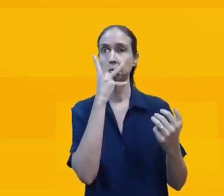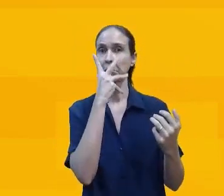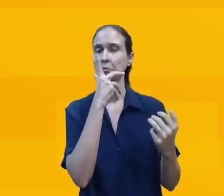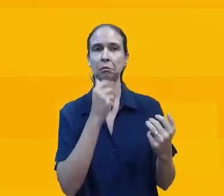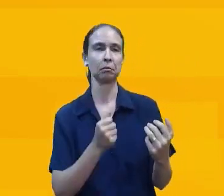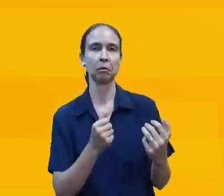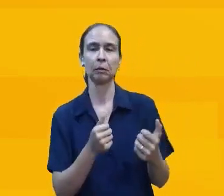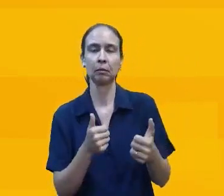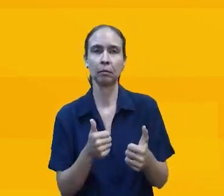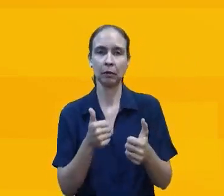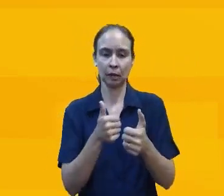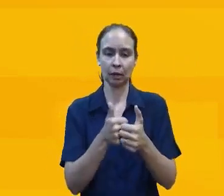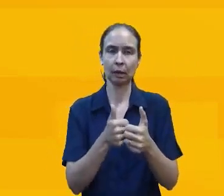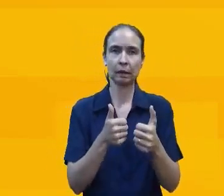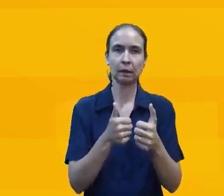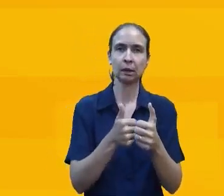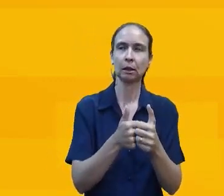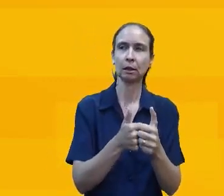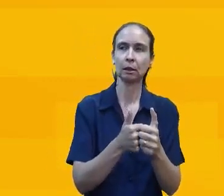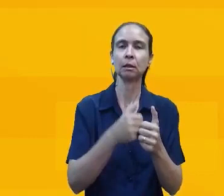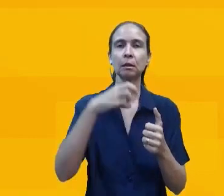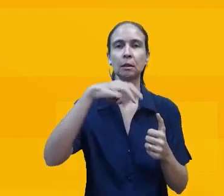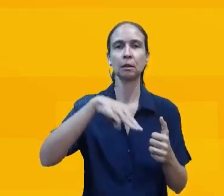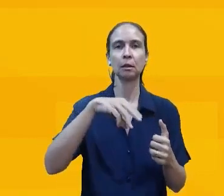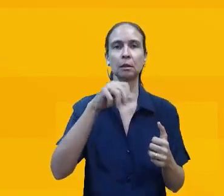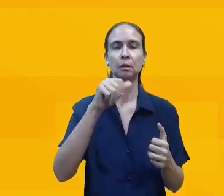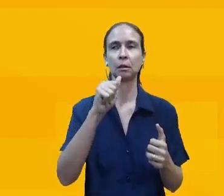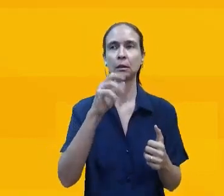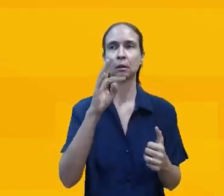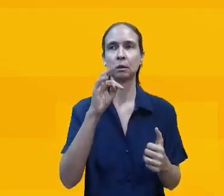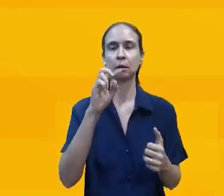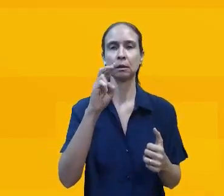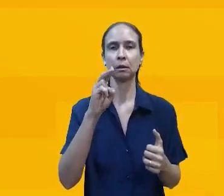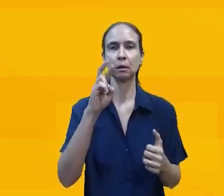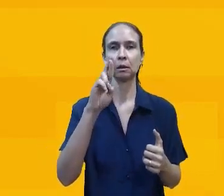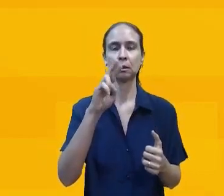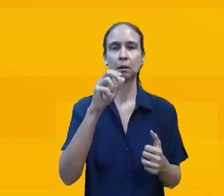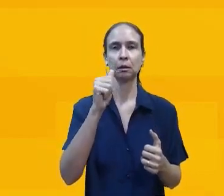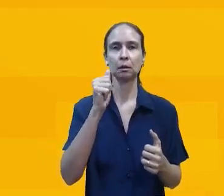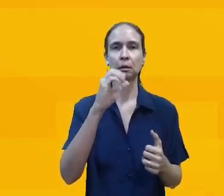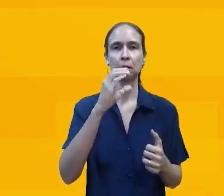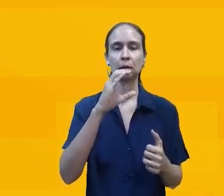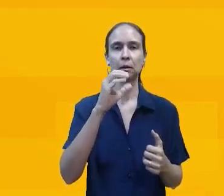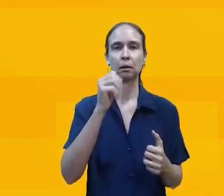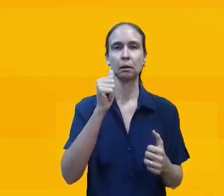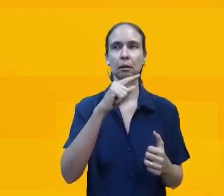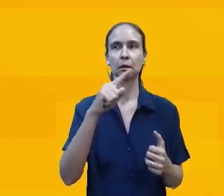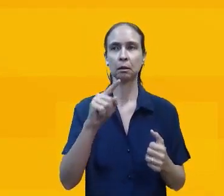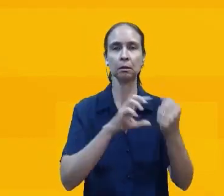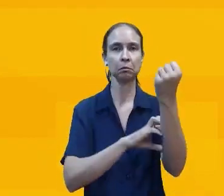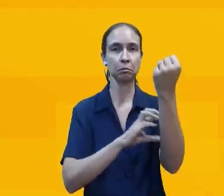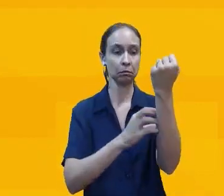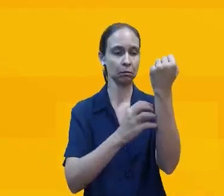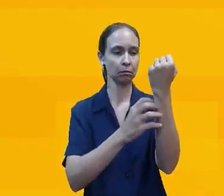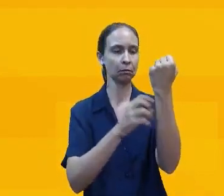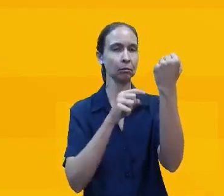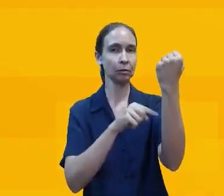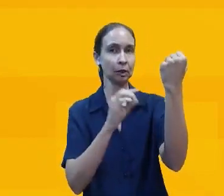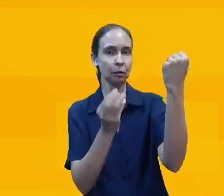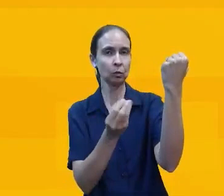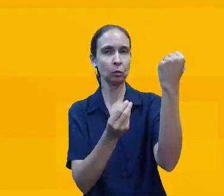maturação. E isso também leva o fruto a ter uma qualidade melhor. A colheita